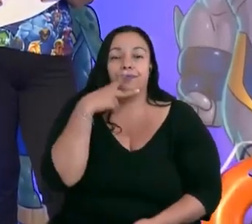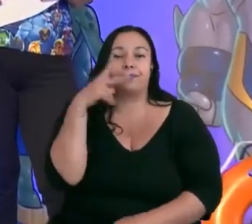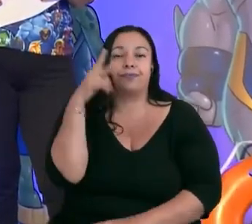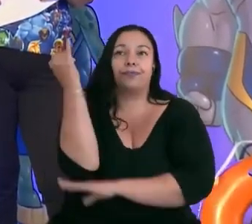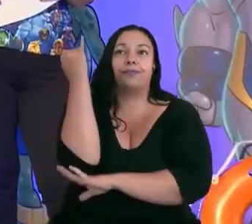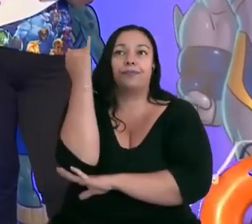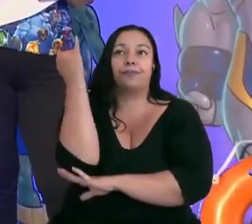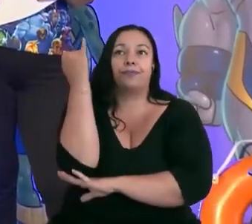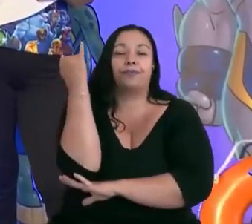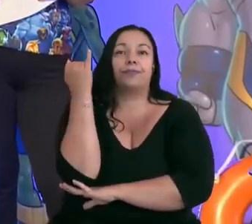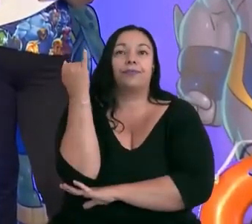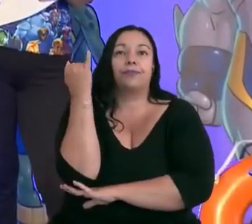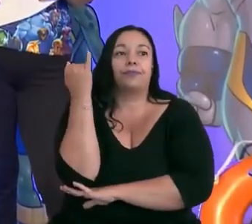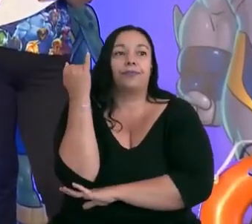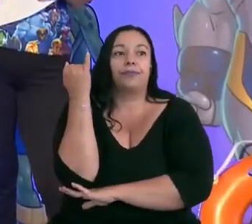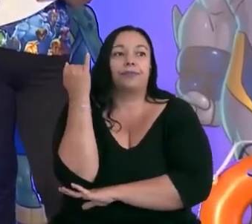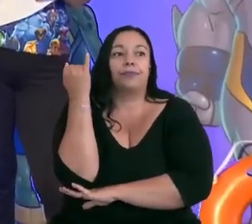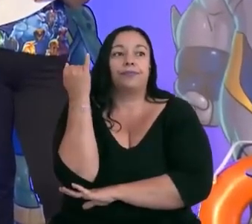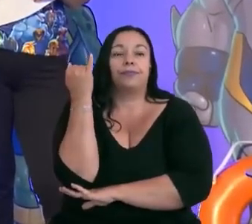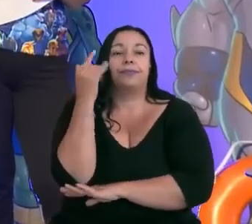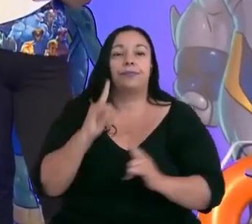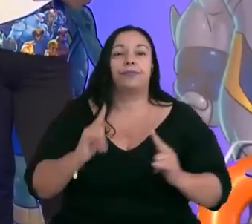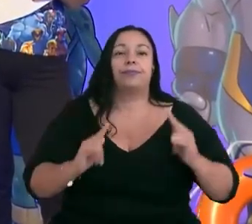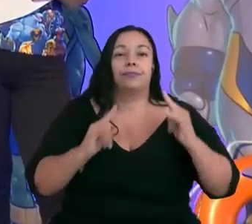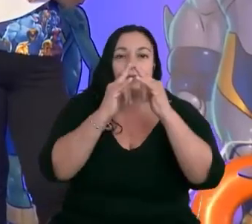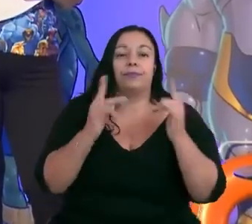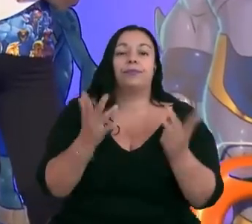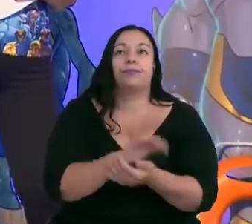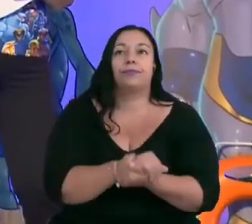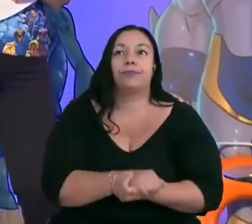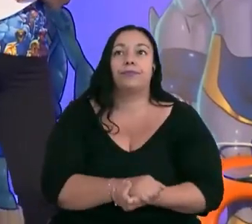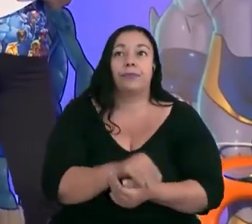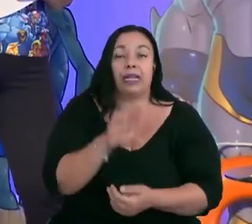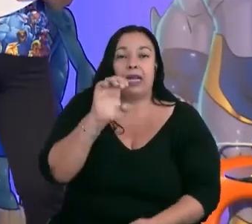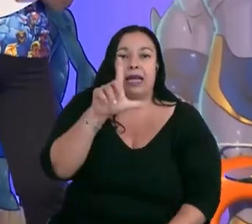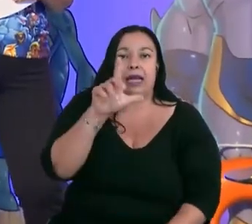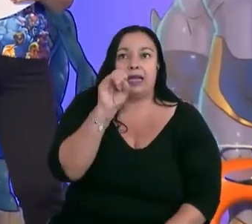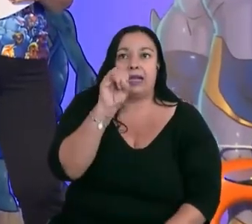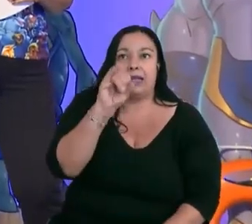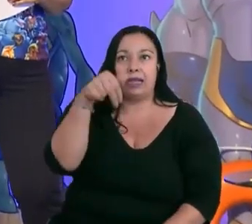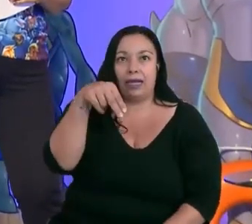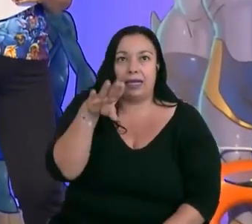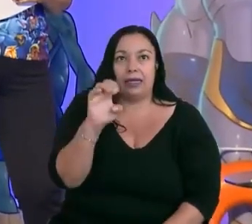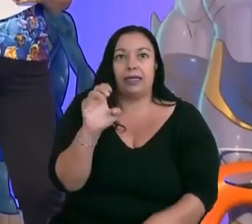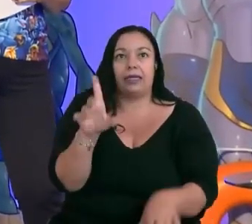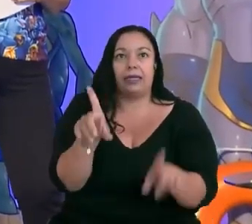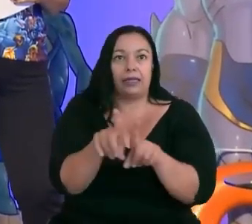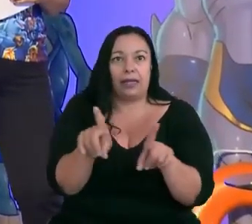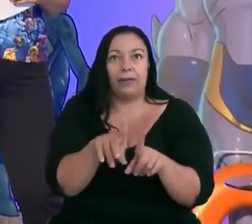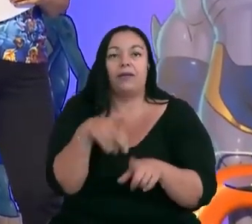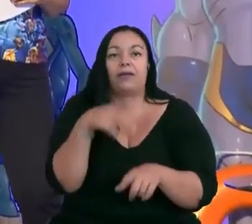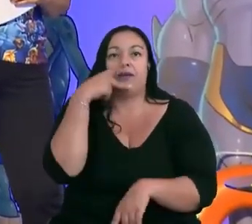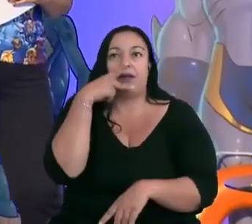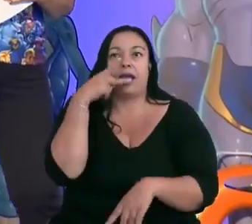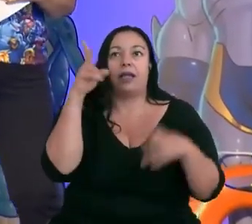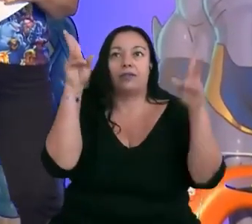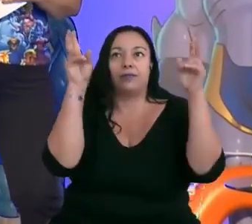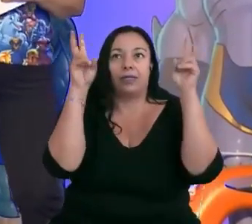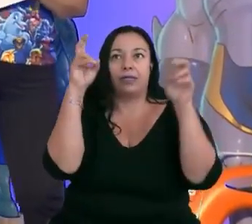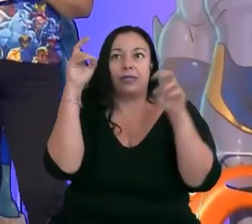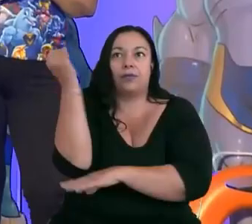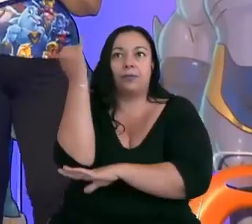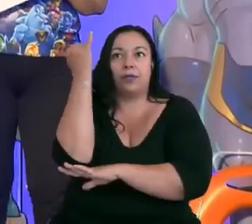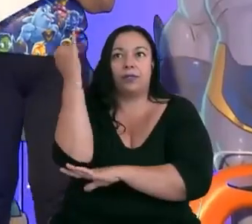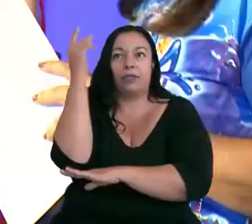sobre essa instituição, né? E a Elaine também vai ajudar a falar sobre esse tema tão importante para vocês, tá bom?